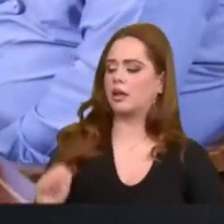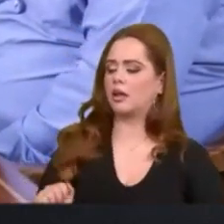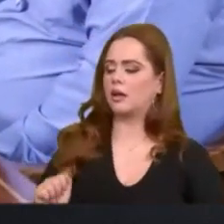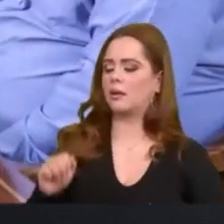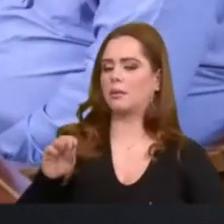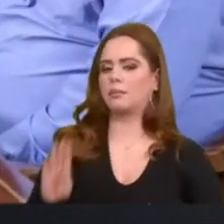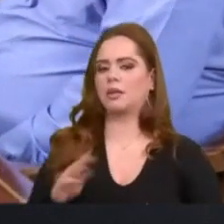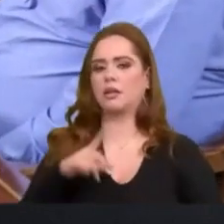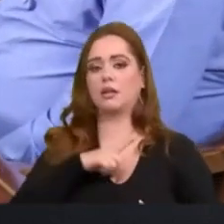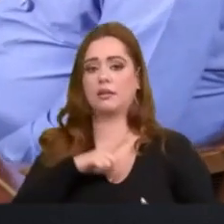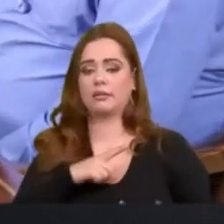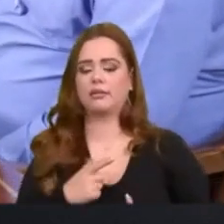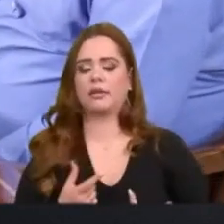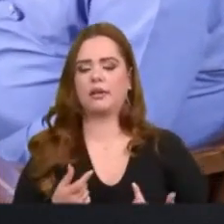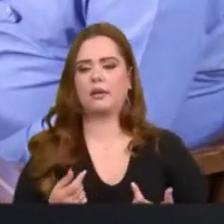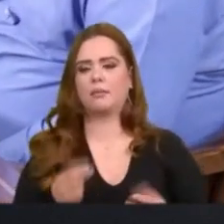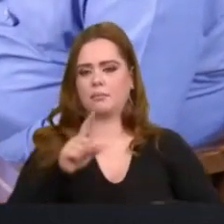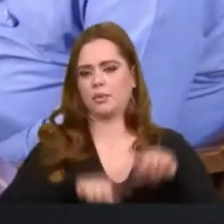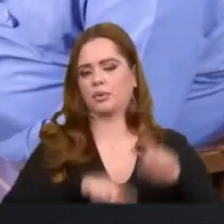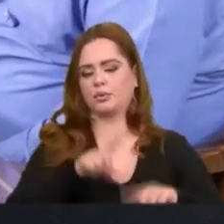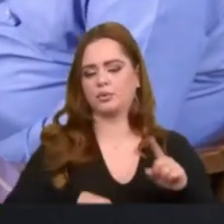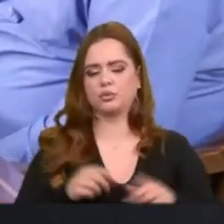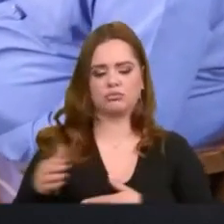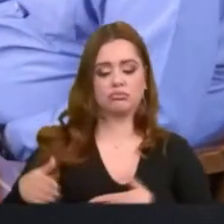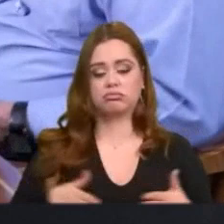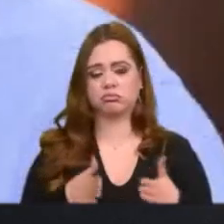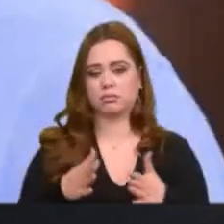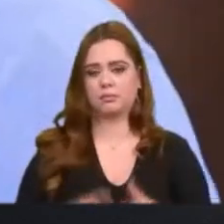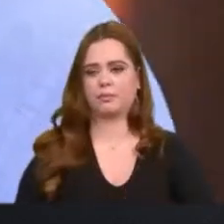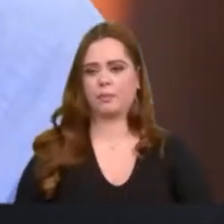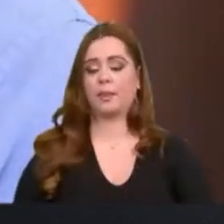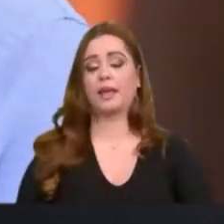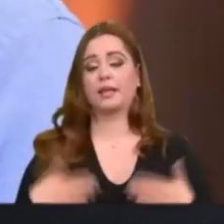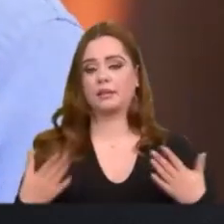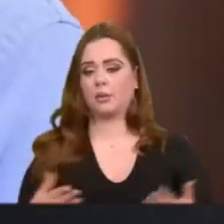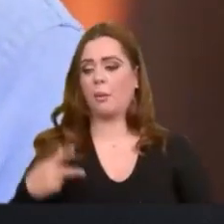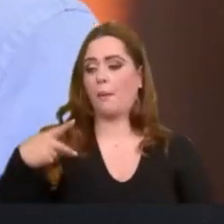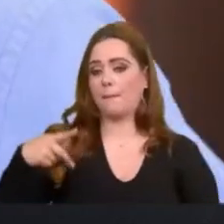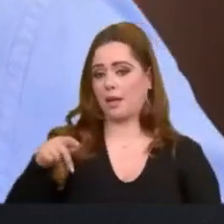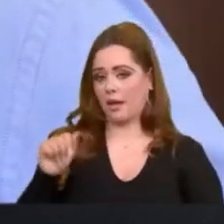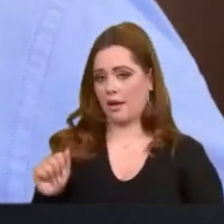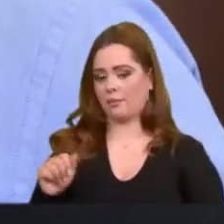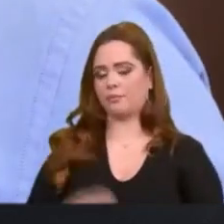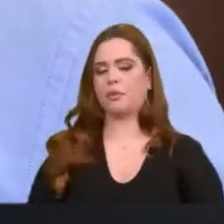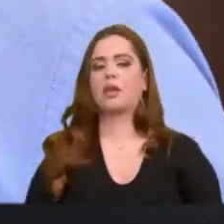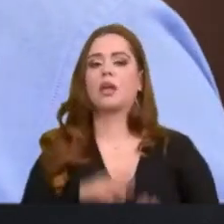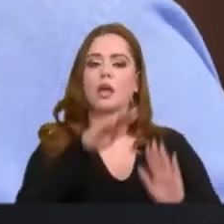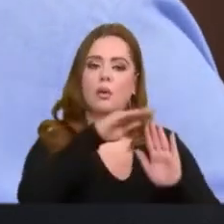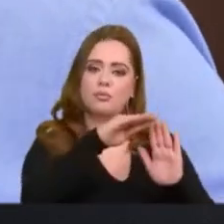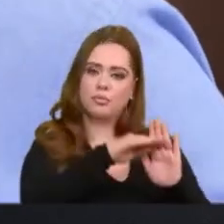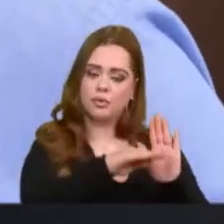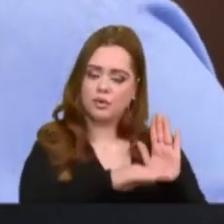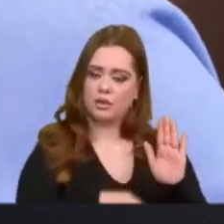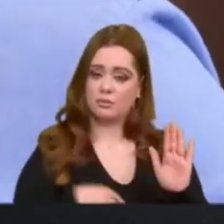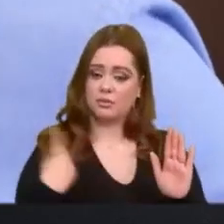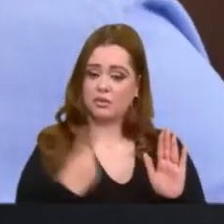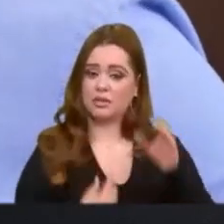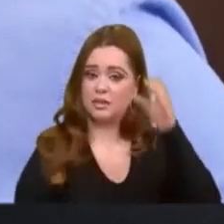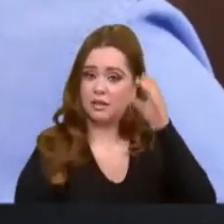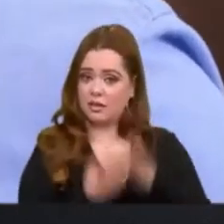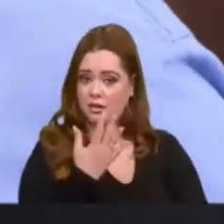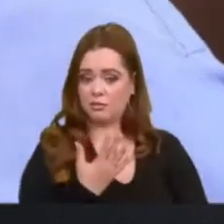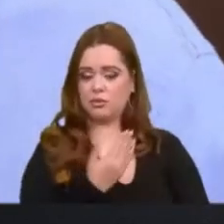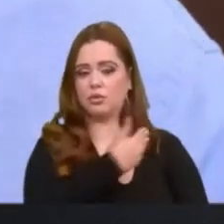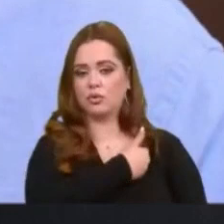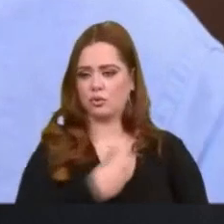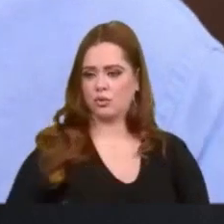também é nessa direção né o pa foi um dos grandes programas que nós queremos no meu primeiro mandato o programa